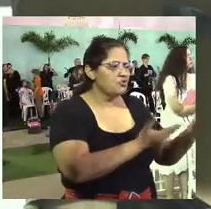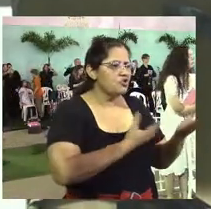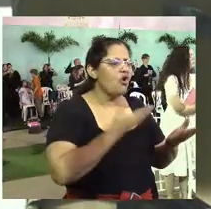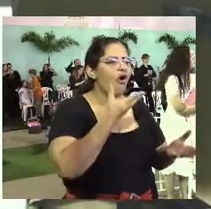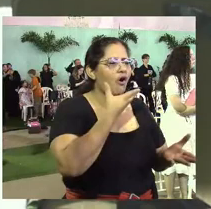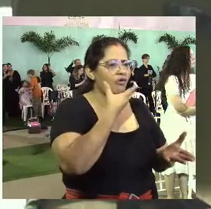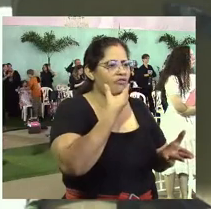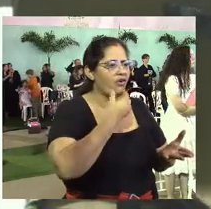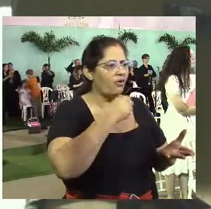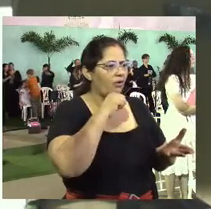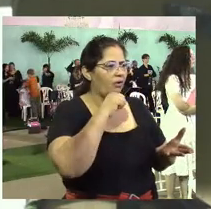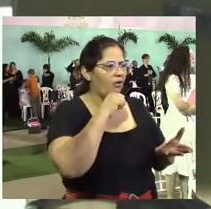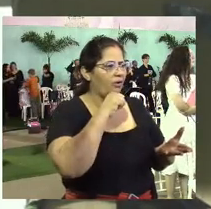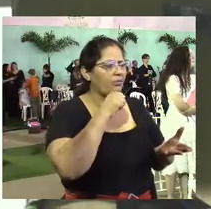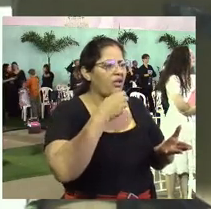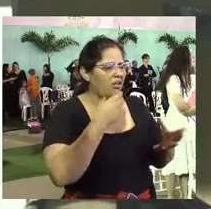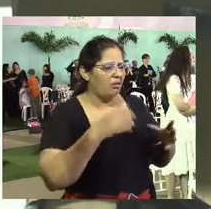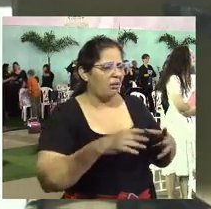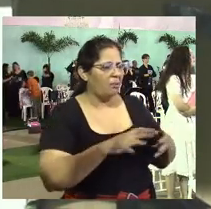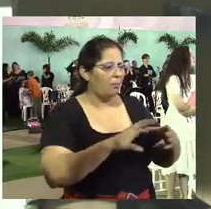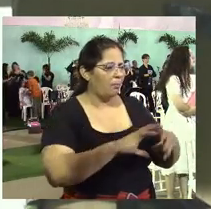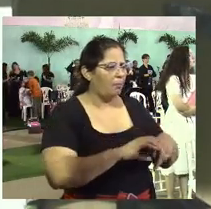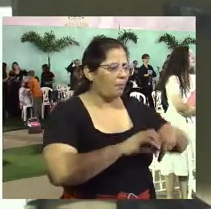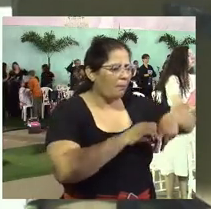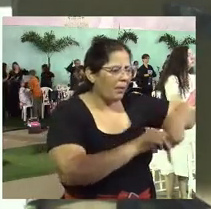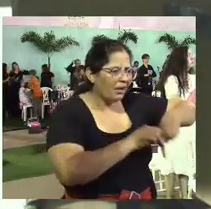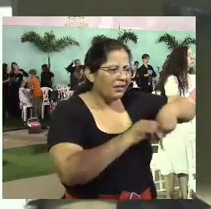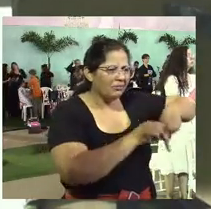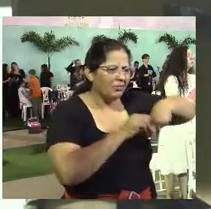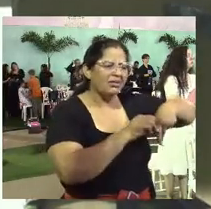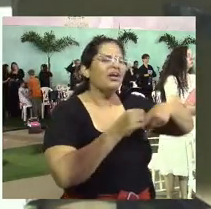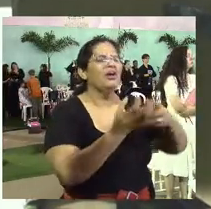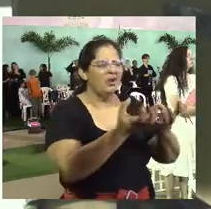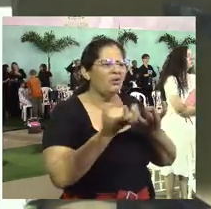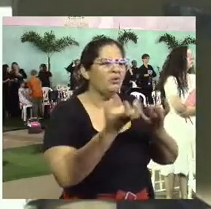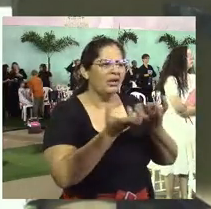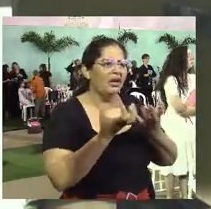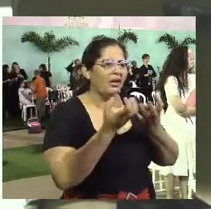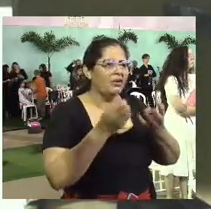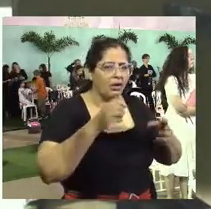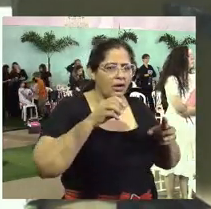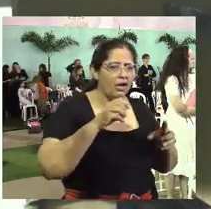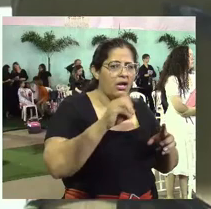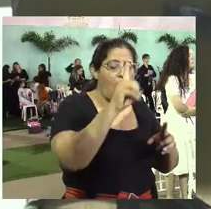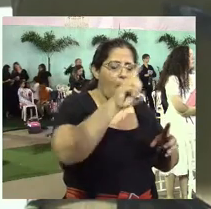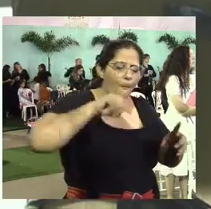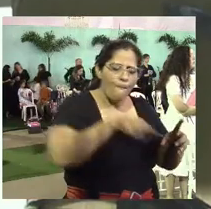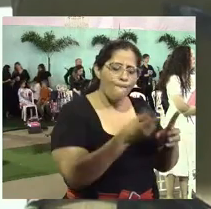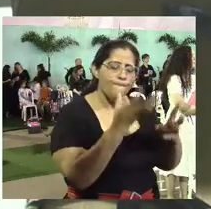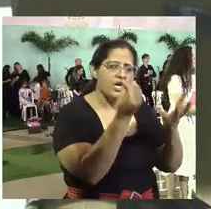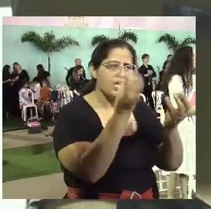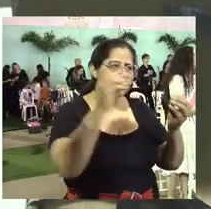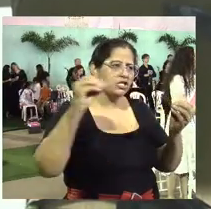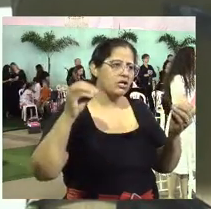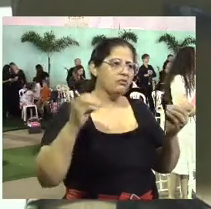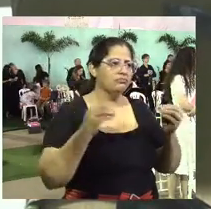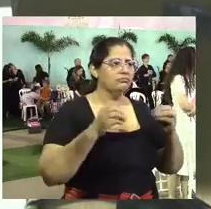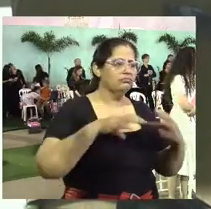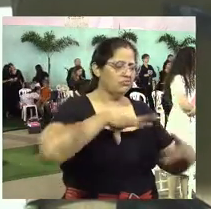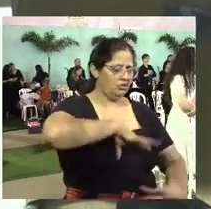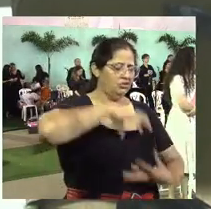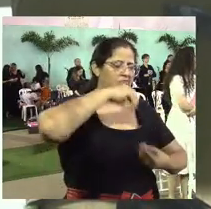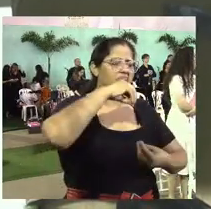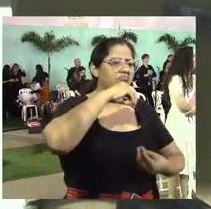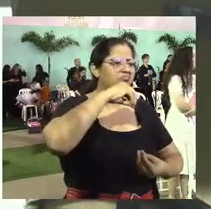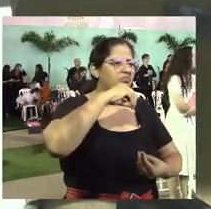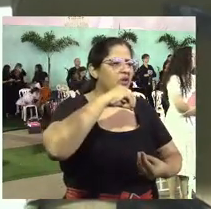agarra na perna do pregador e disse eu quero a unção para ganhar um milhão de almas Aquele Moço chama dele mude